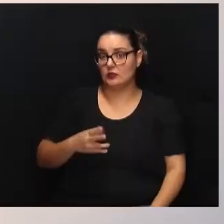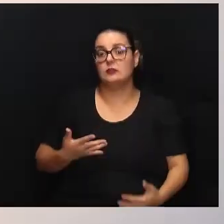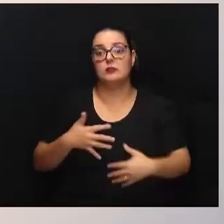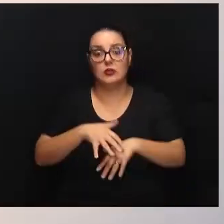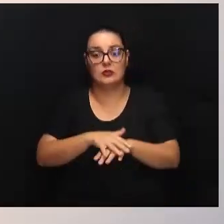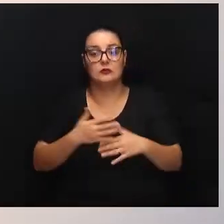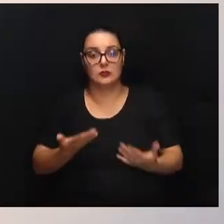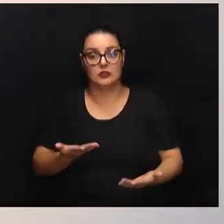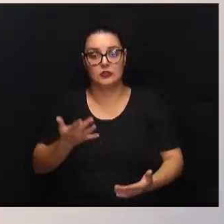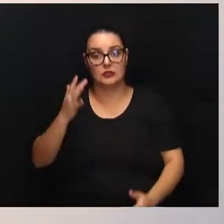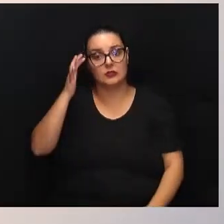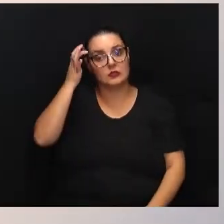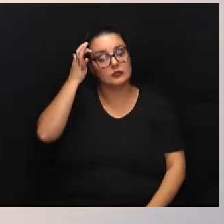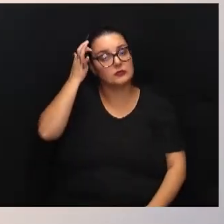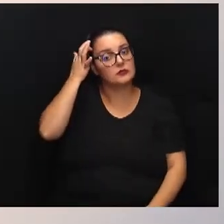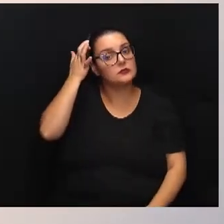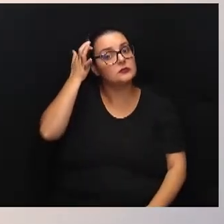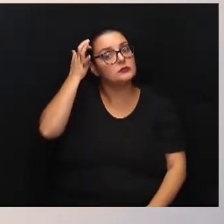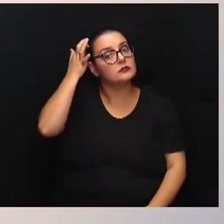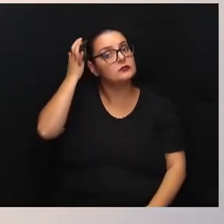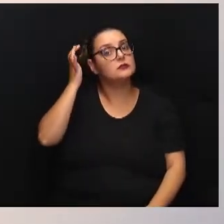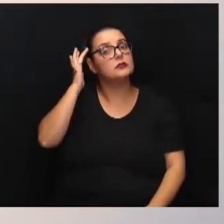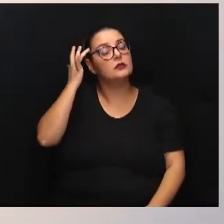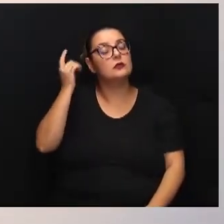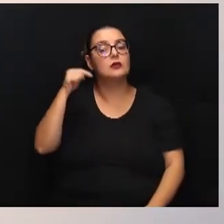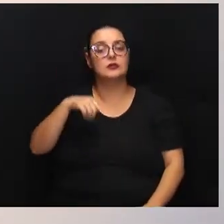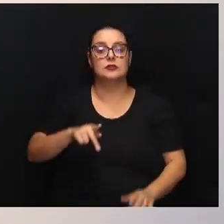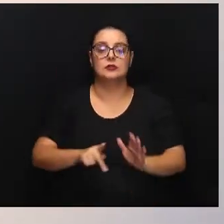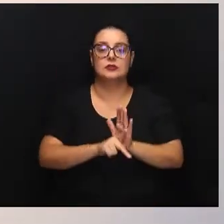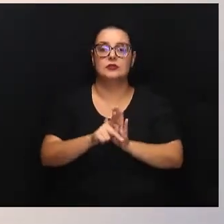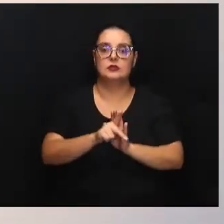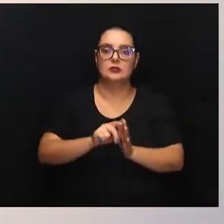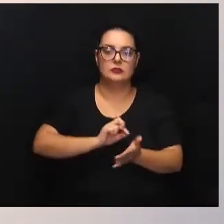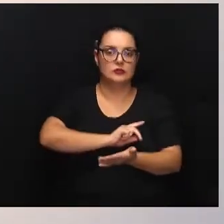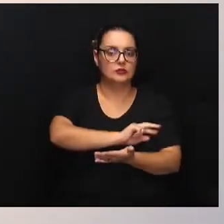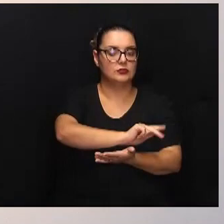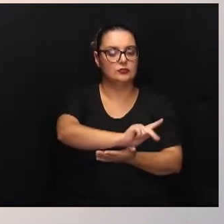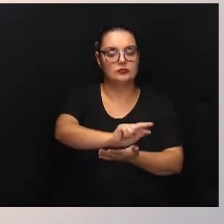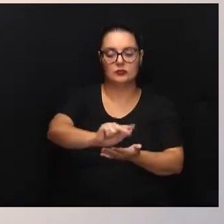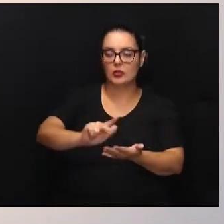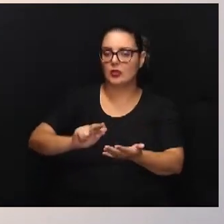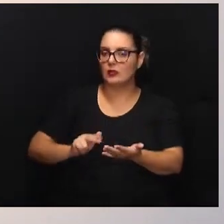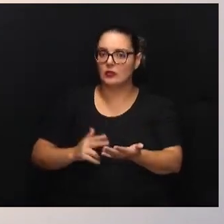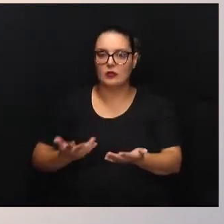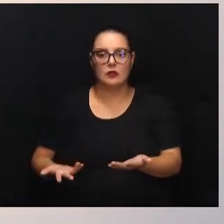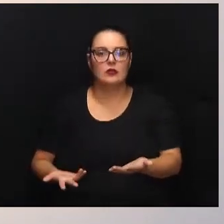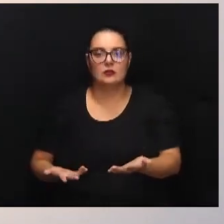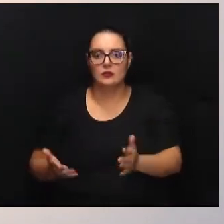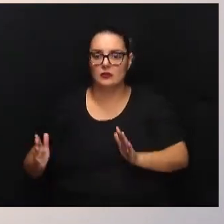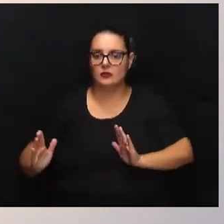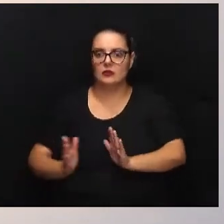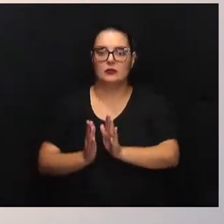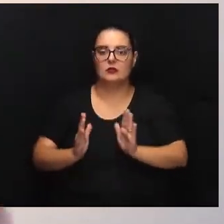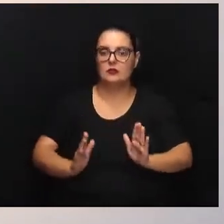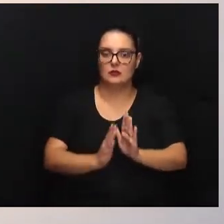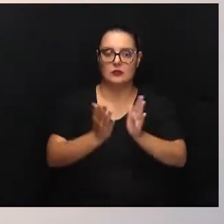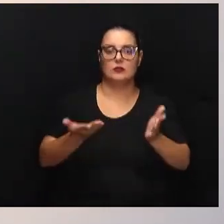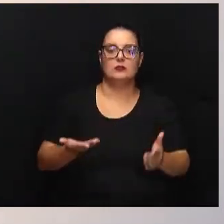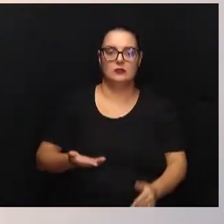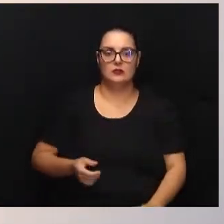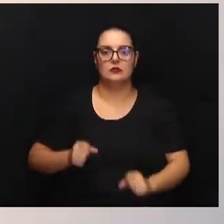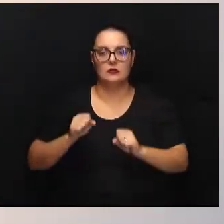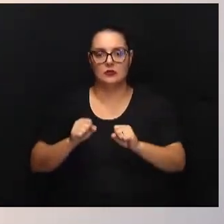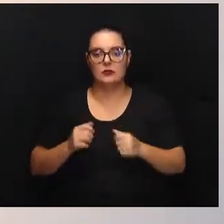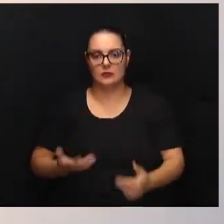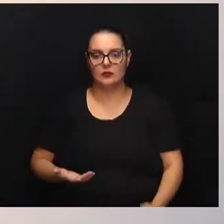ele é de uma riqueza diversa, de frentes assim que dá para a gente ir longe. Então, parabenizar